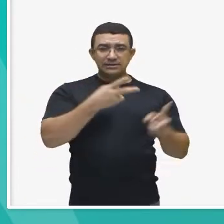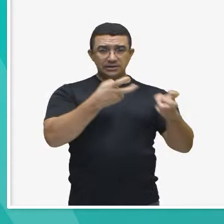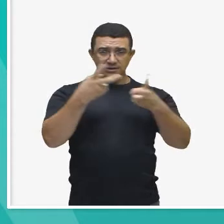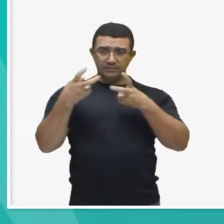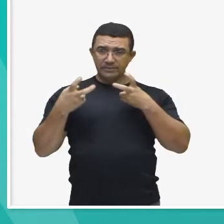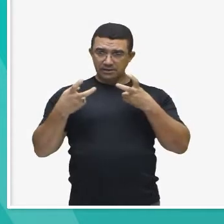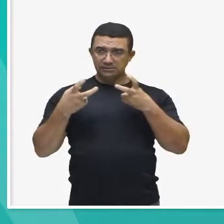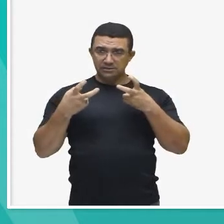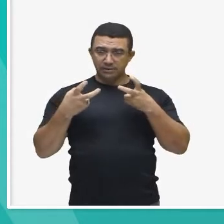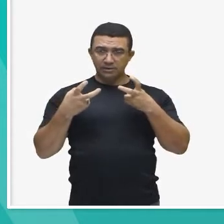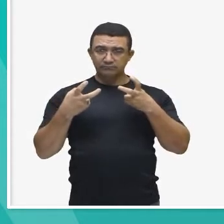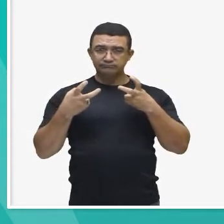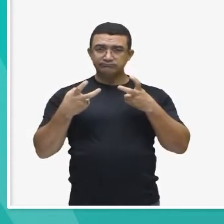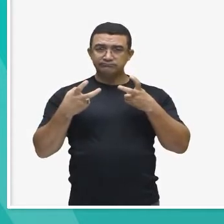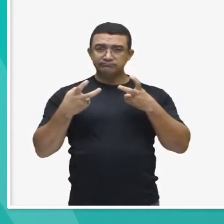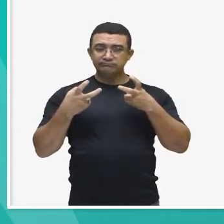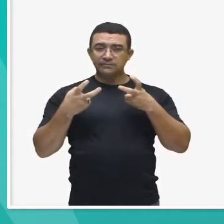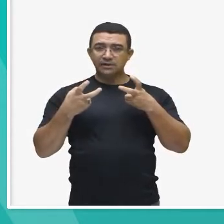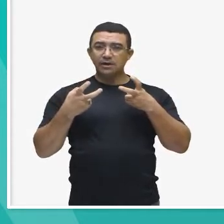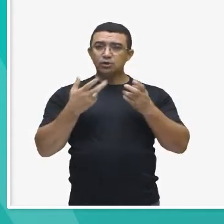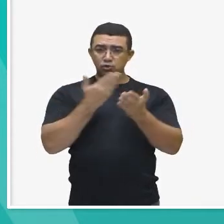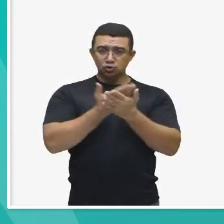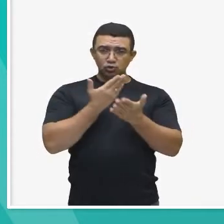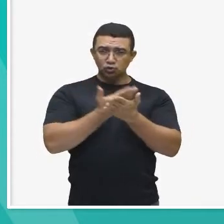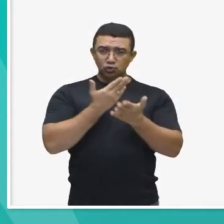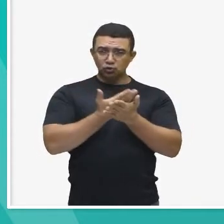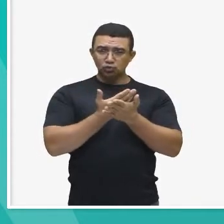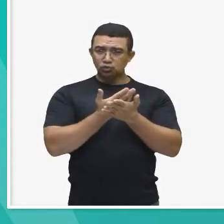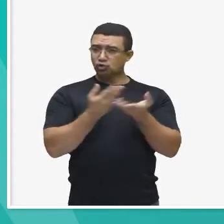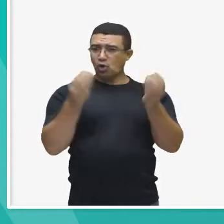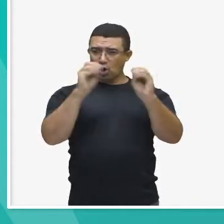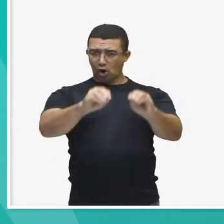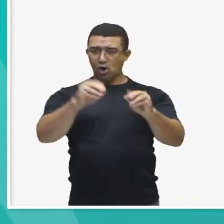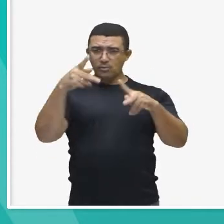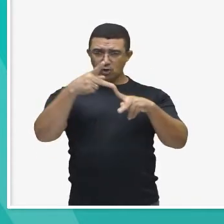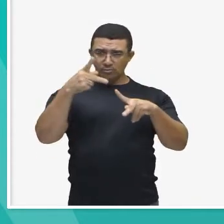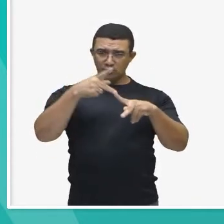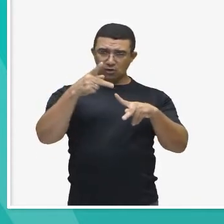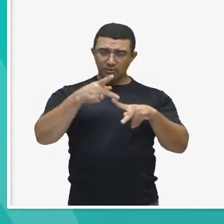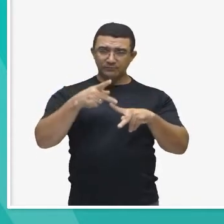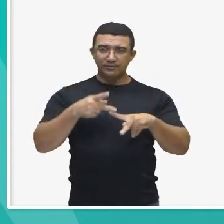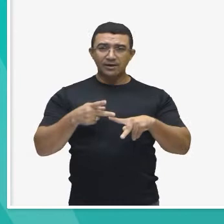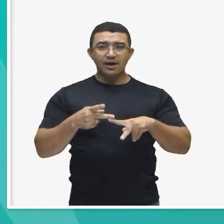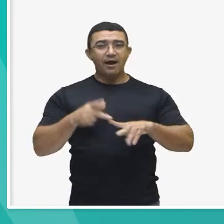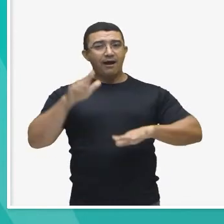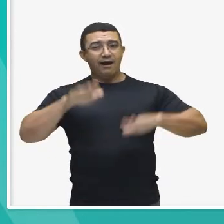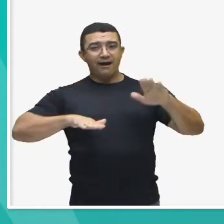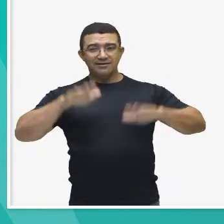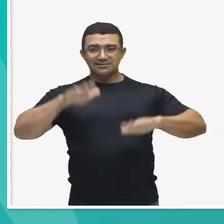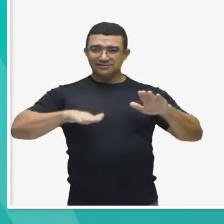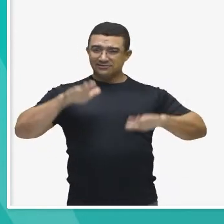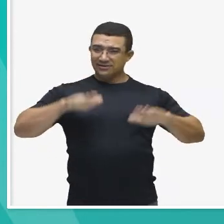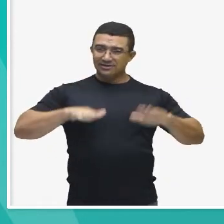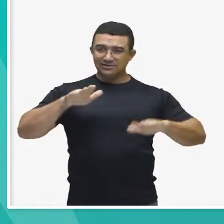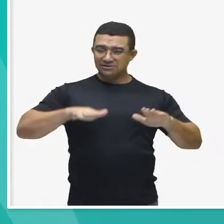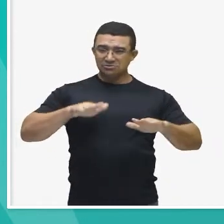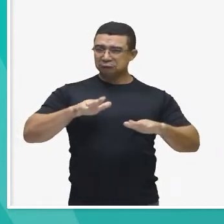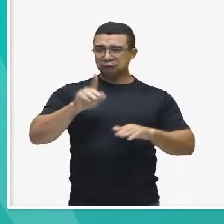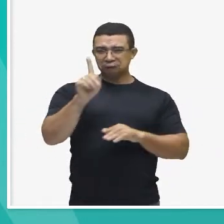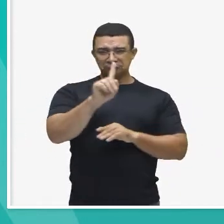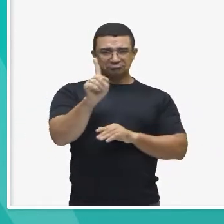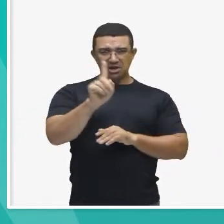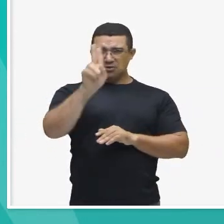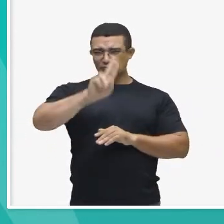muito o estudo da colocação pronominal, um dos casos, muitas vezes não é aplicado